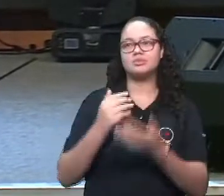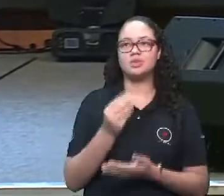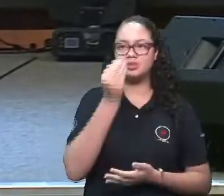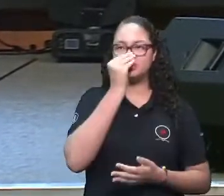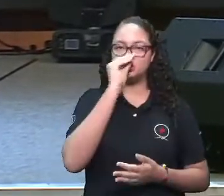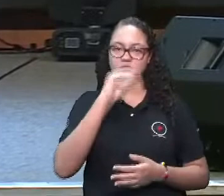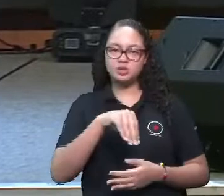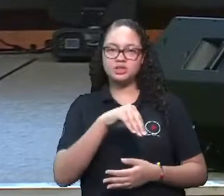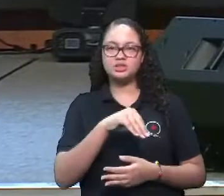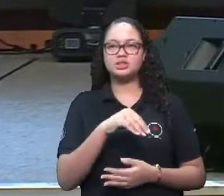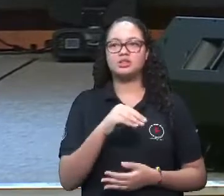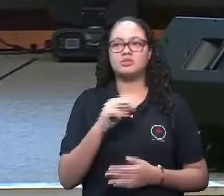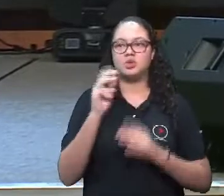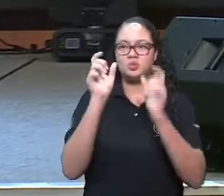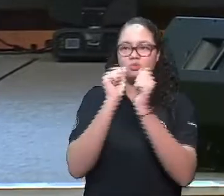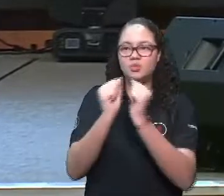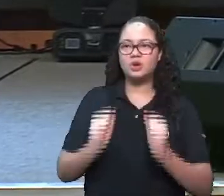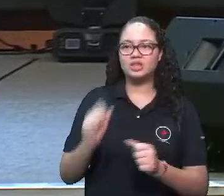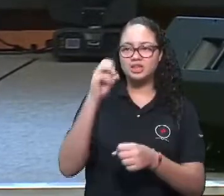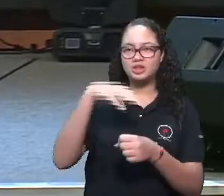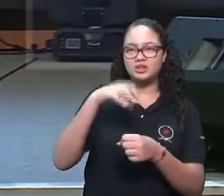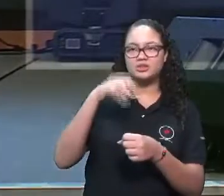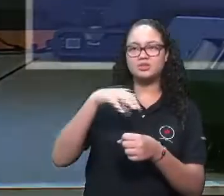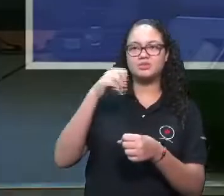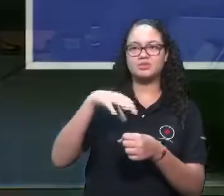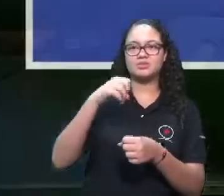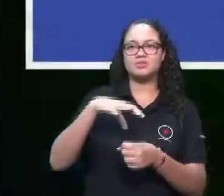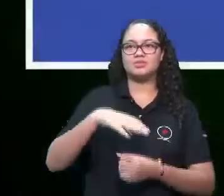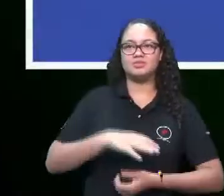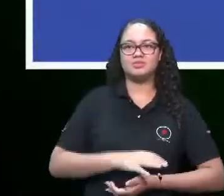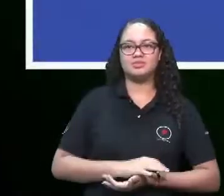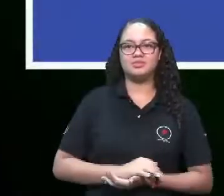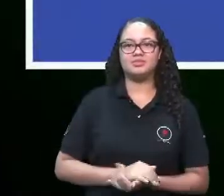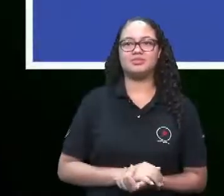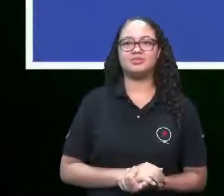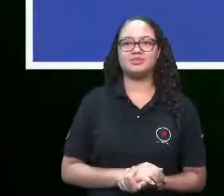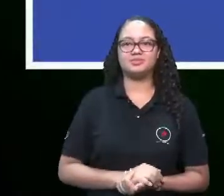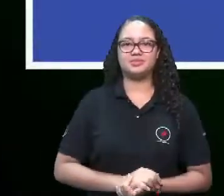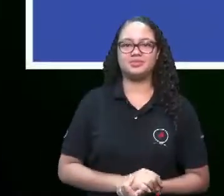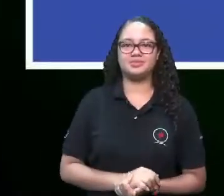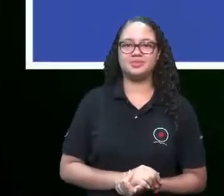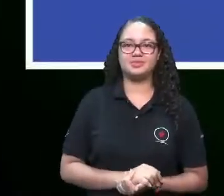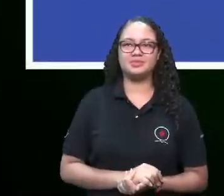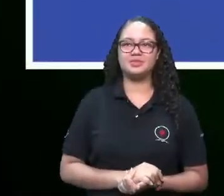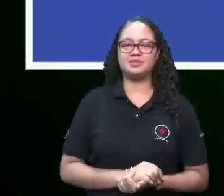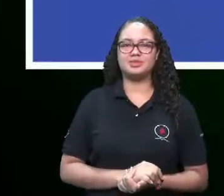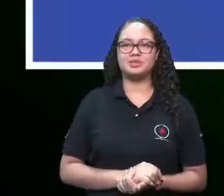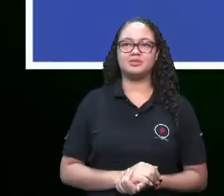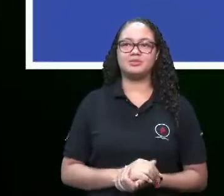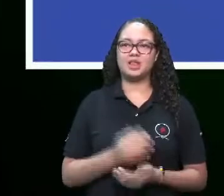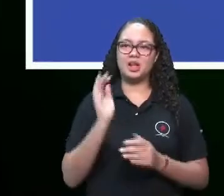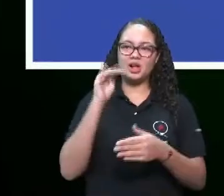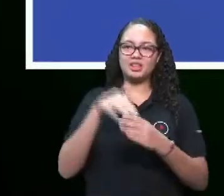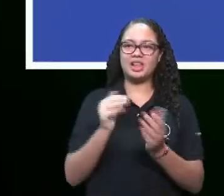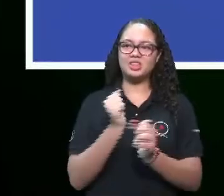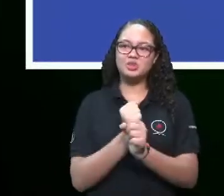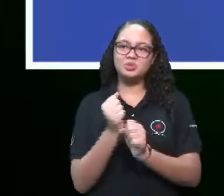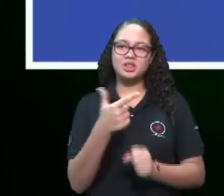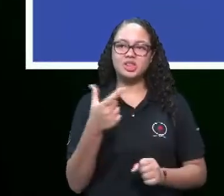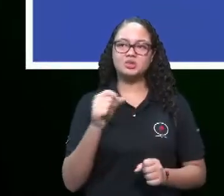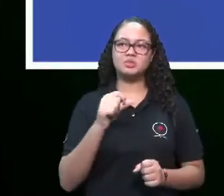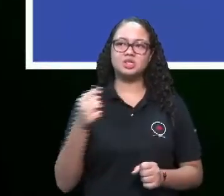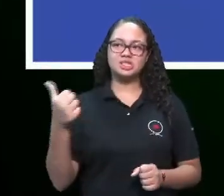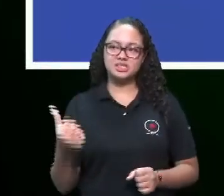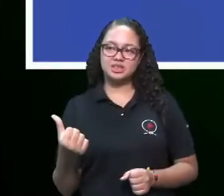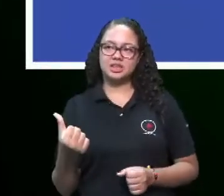Negligenciamos o poder da oferta. E aqui eu estou falando de mim até 2006. Nasci num lar cristão, meu